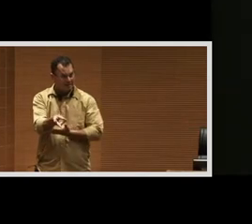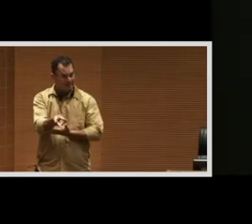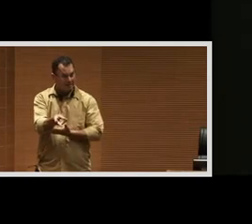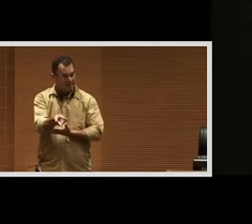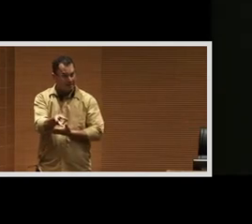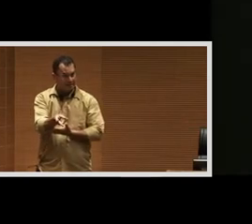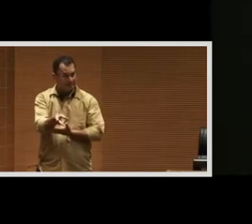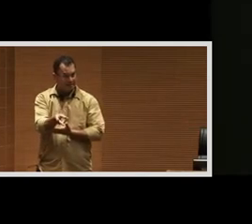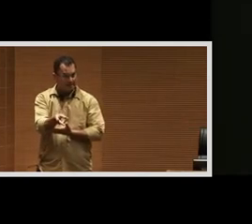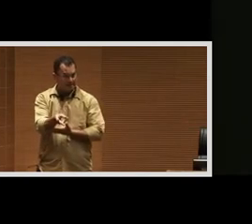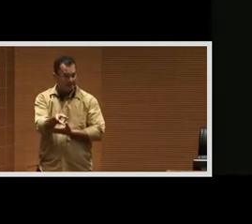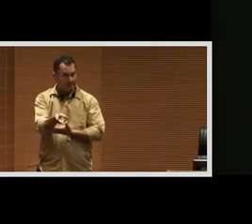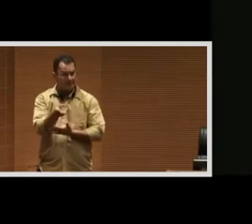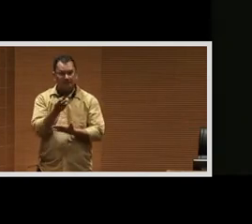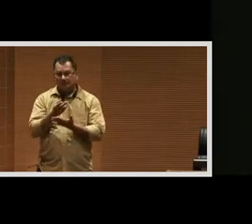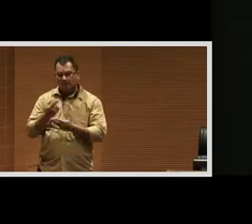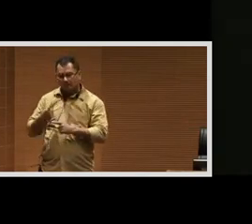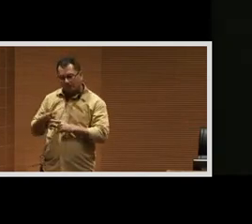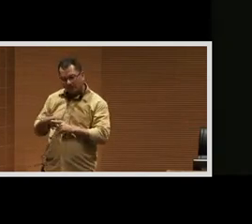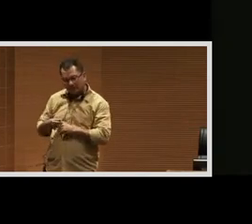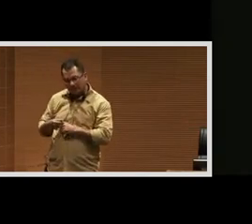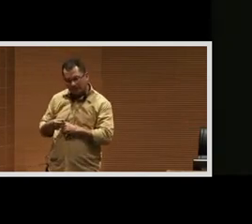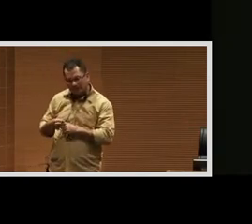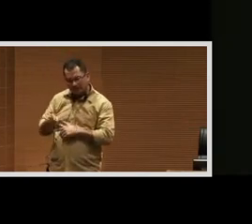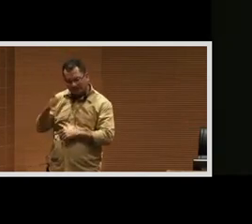E eu perguntei: internado por quê?